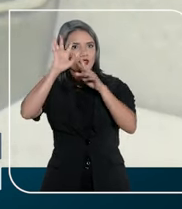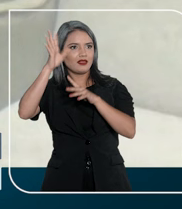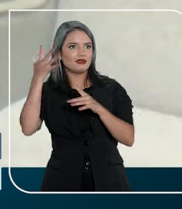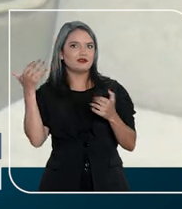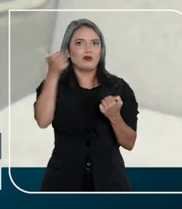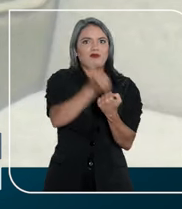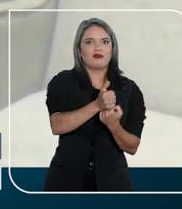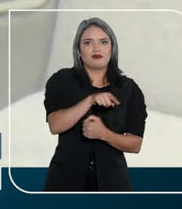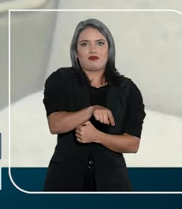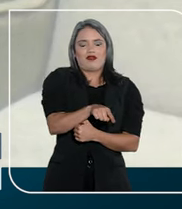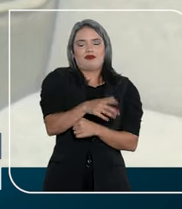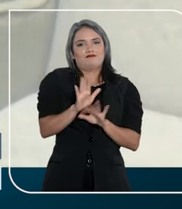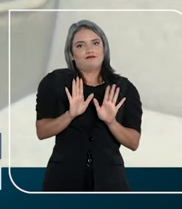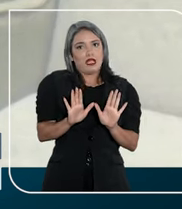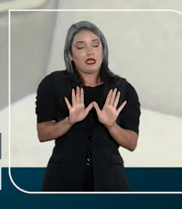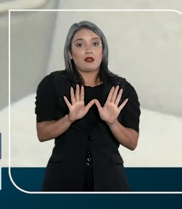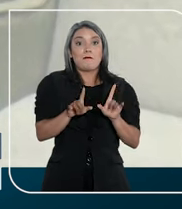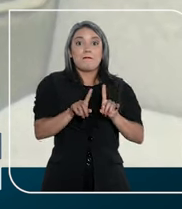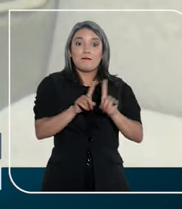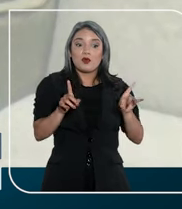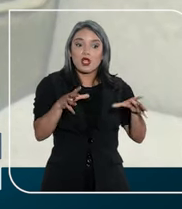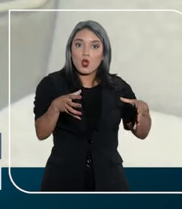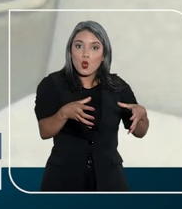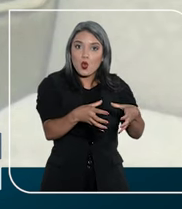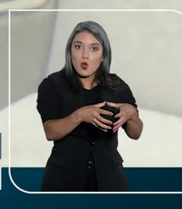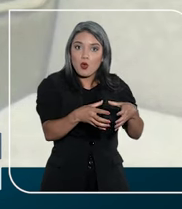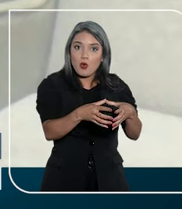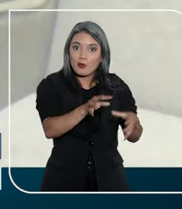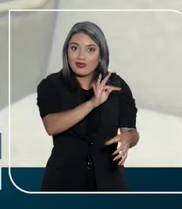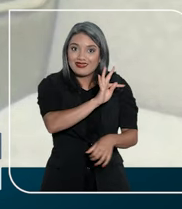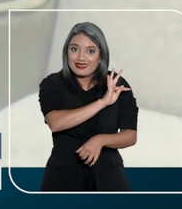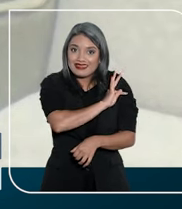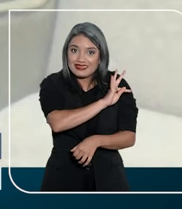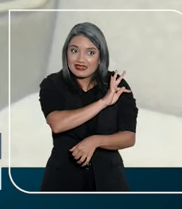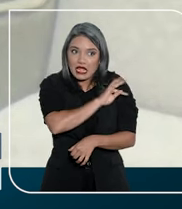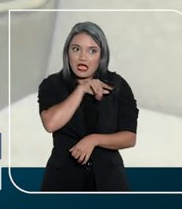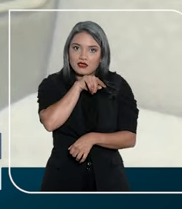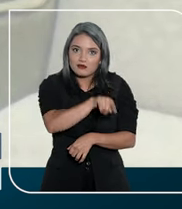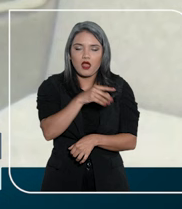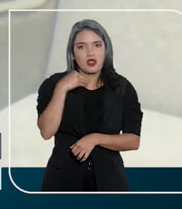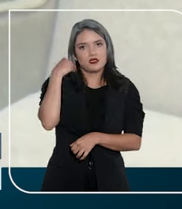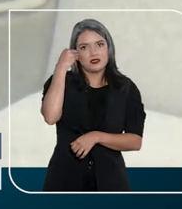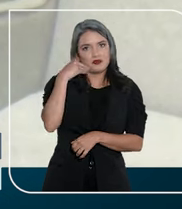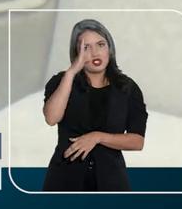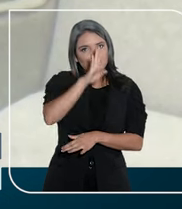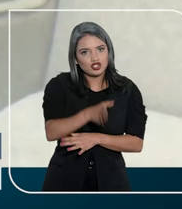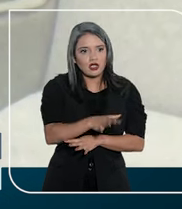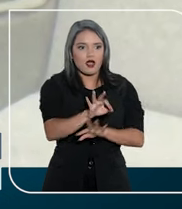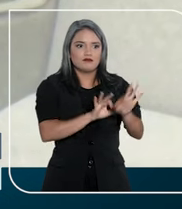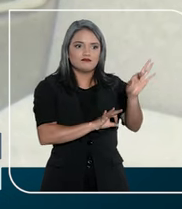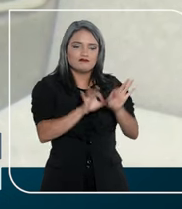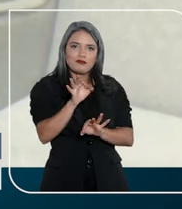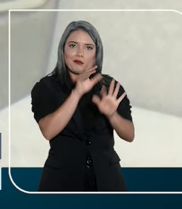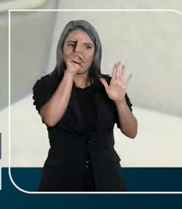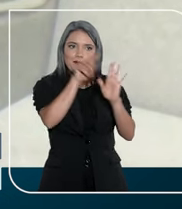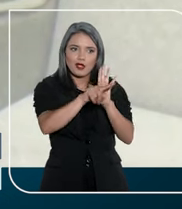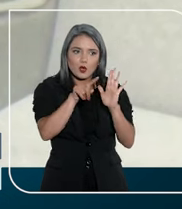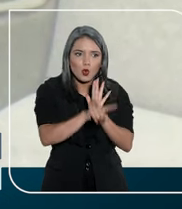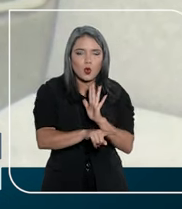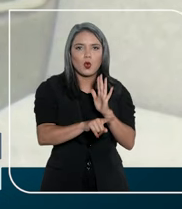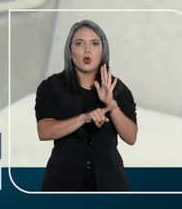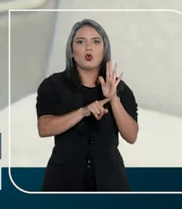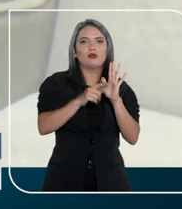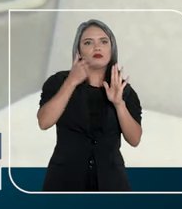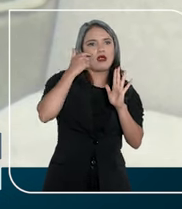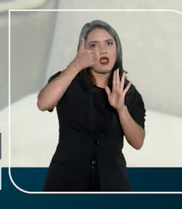verdade, o órgão técnico, que supostamente tem expertise para elaborar aquelas questões e para corrigi-las é